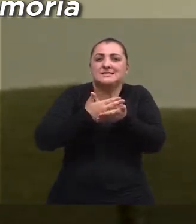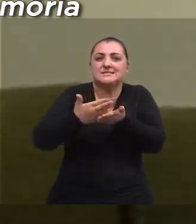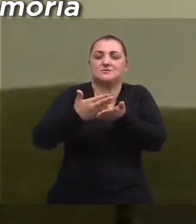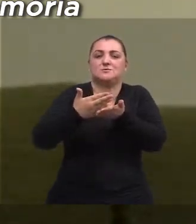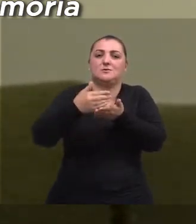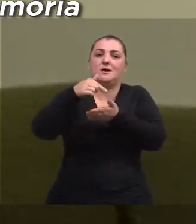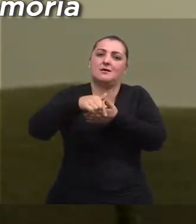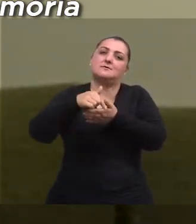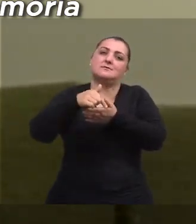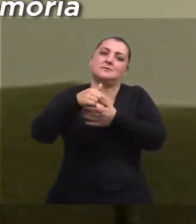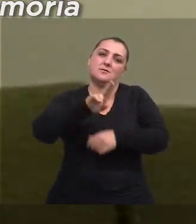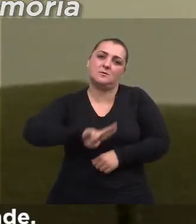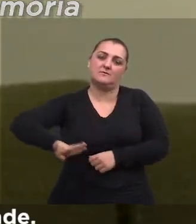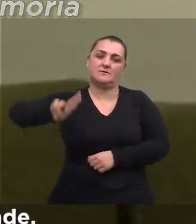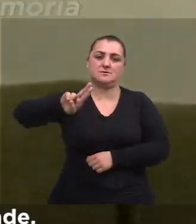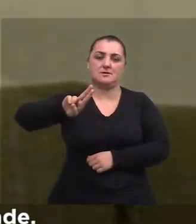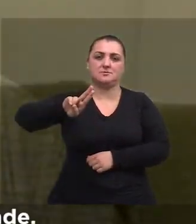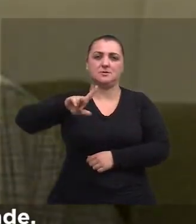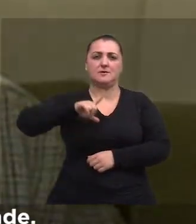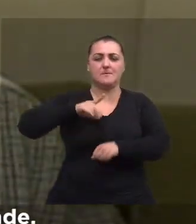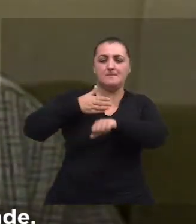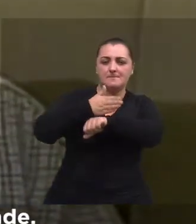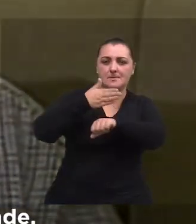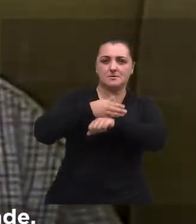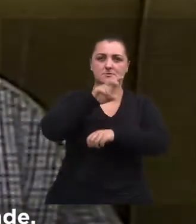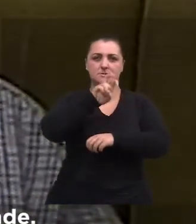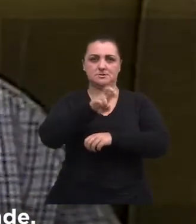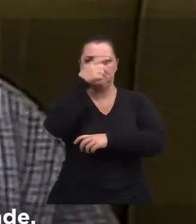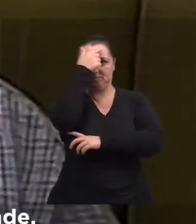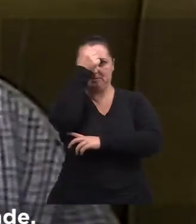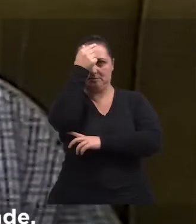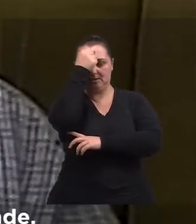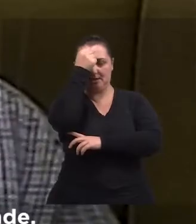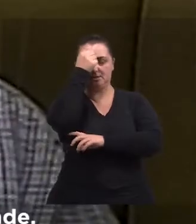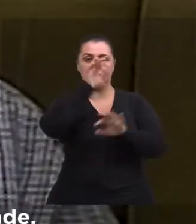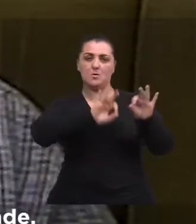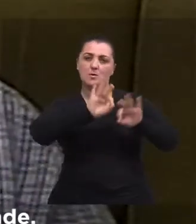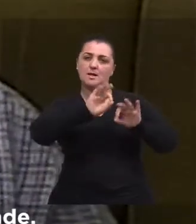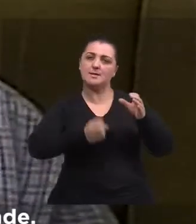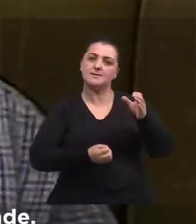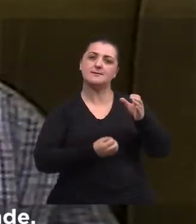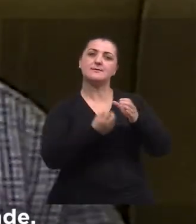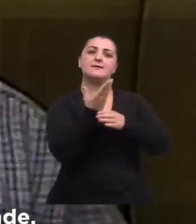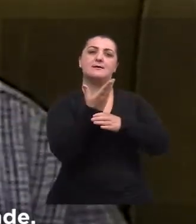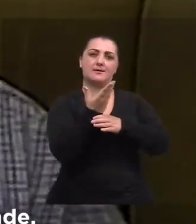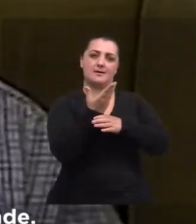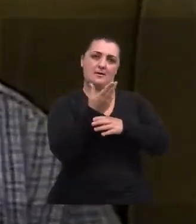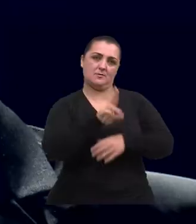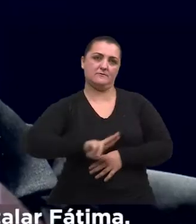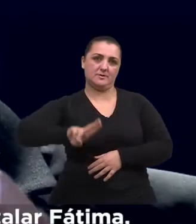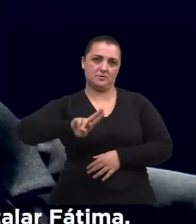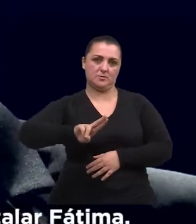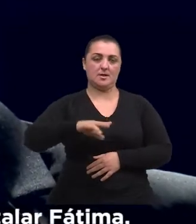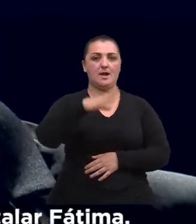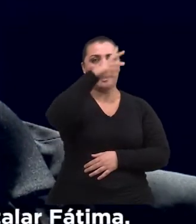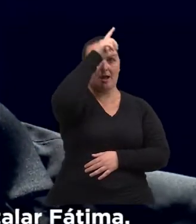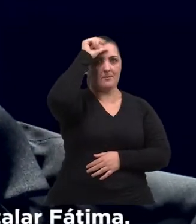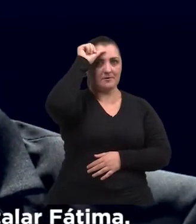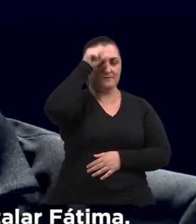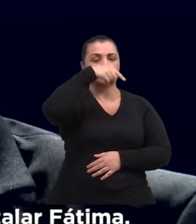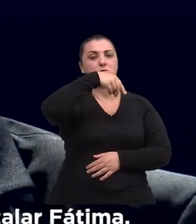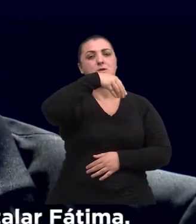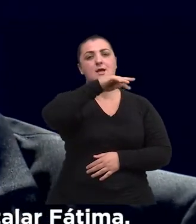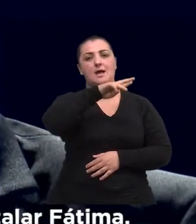iniciais da universidade. Fez parte das 5 faculdades que para ser organizada a universidade. Tanto a